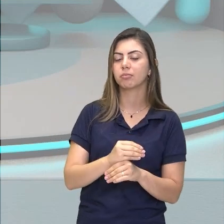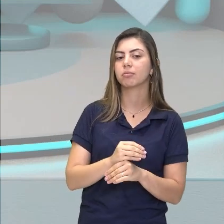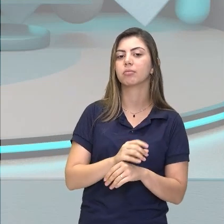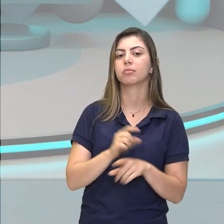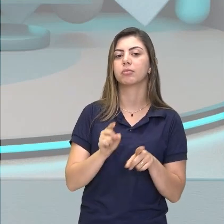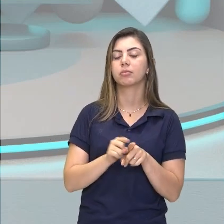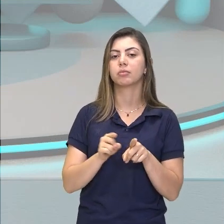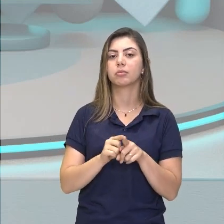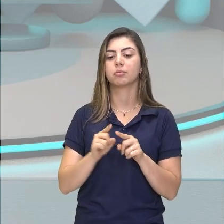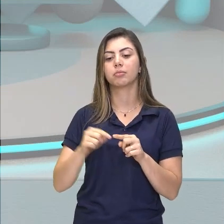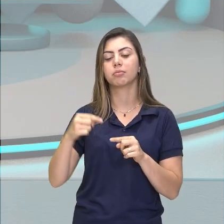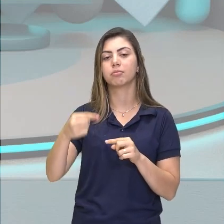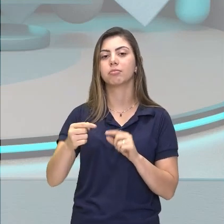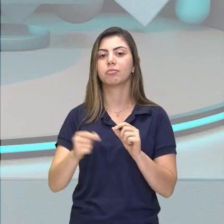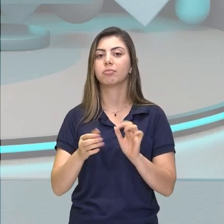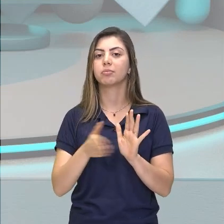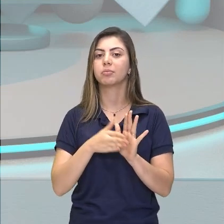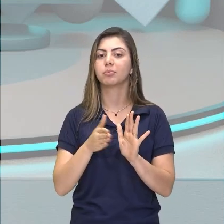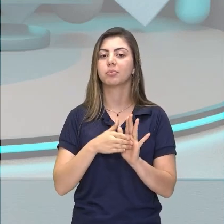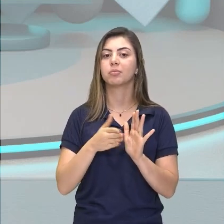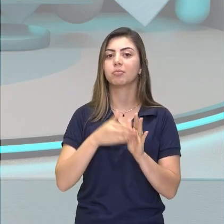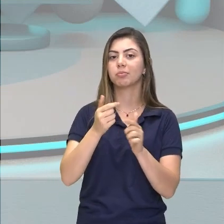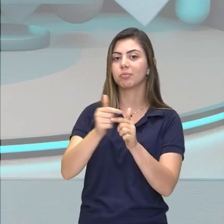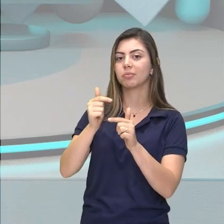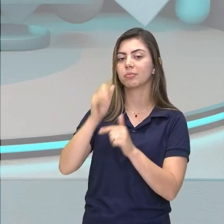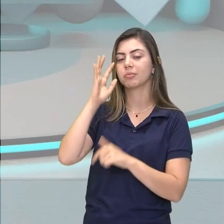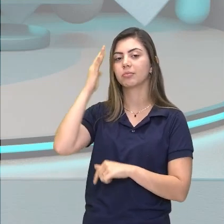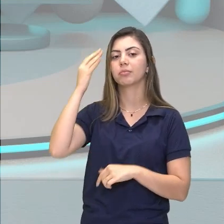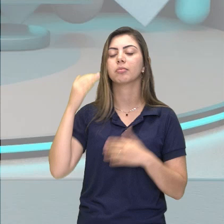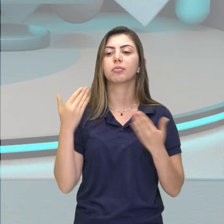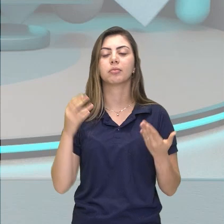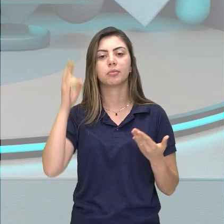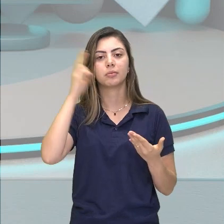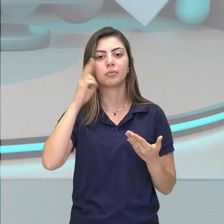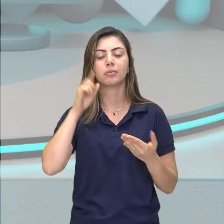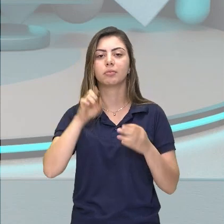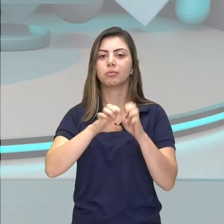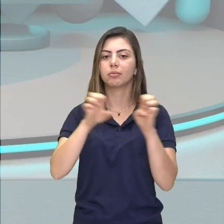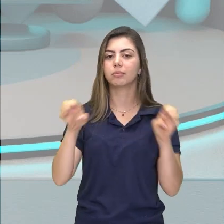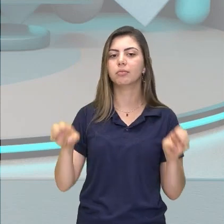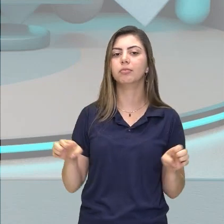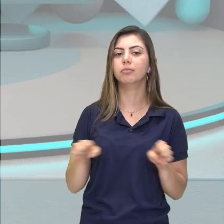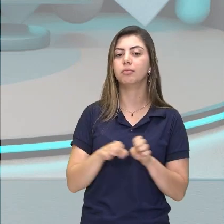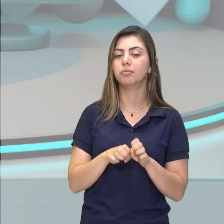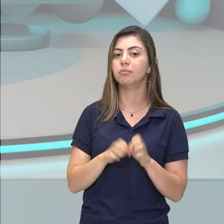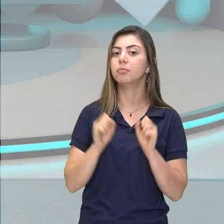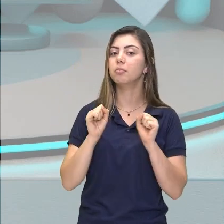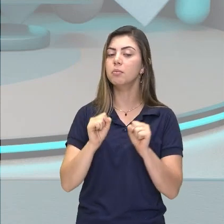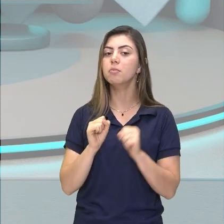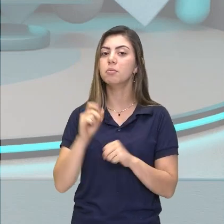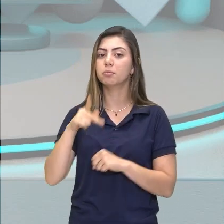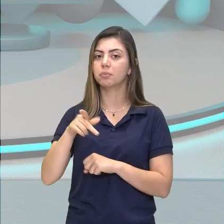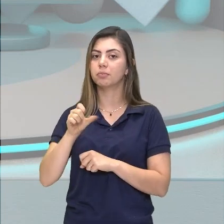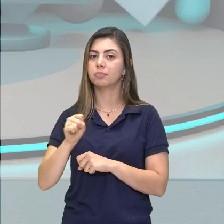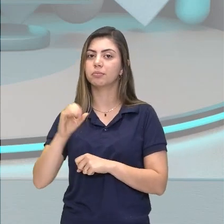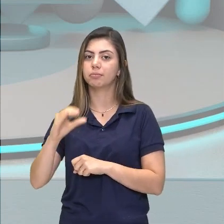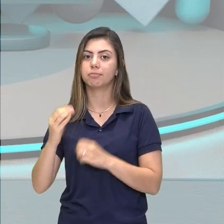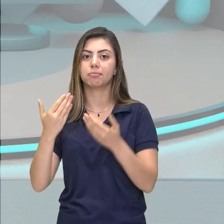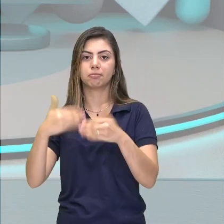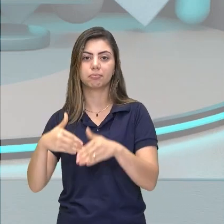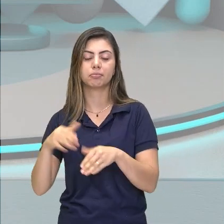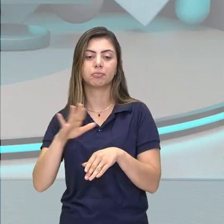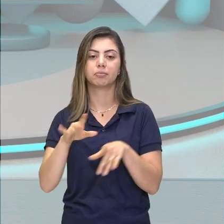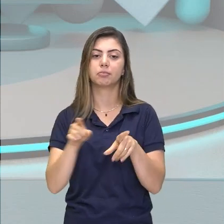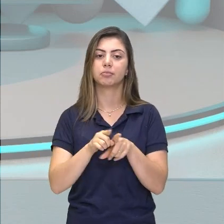de intervenção. Lembro também que, basicamente, essa estrutura serve para o PSC, né, como eu havia dito, bem